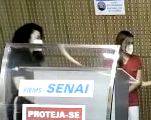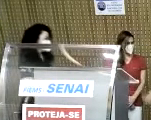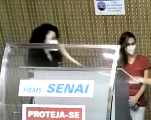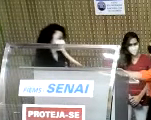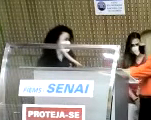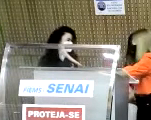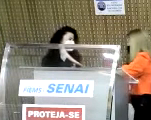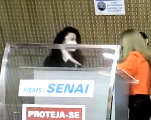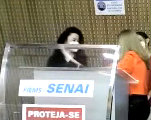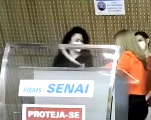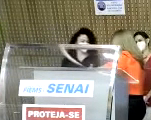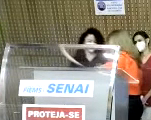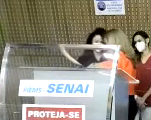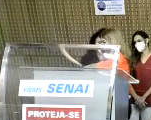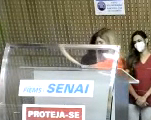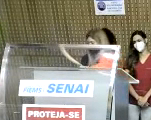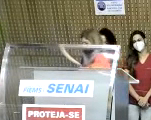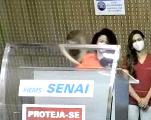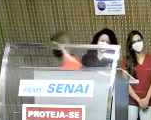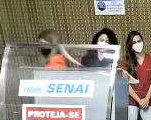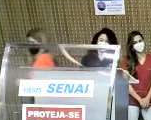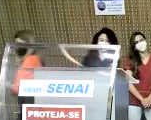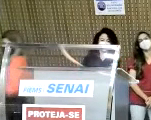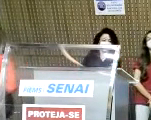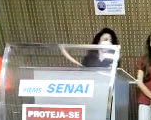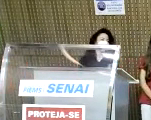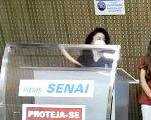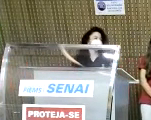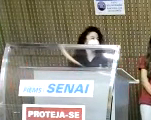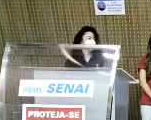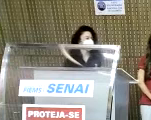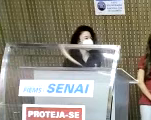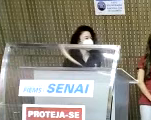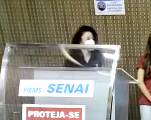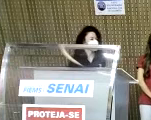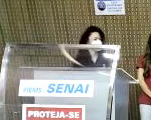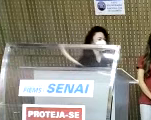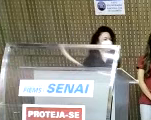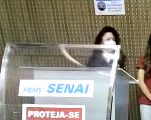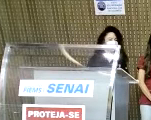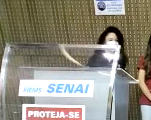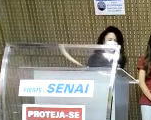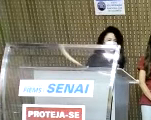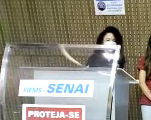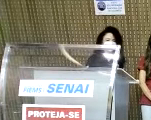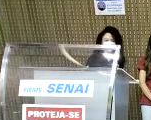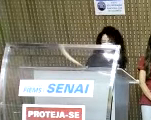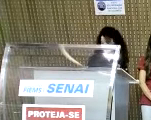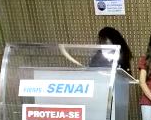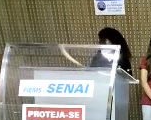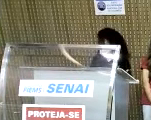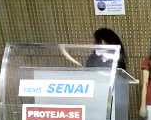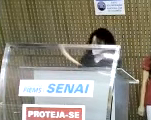Bom dia, meu nome é Thiago, eu estou na gerência da UBS Jockey Club. Estou com a enfermeira Bruna e com a enfermeira